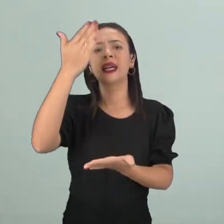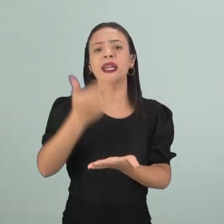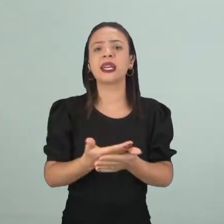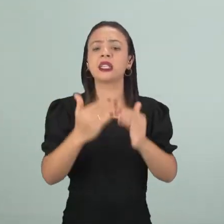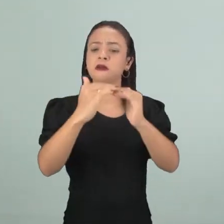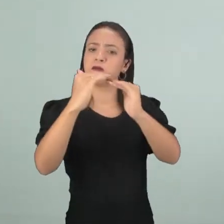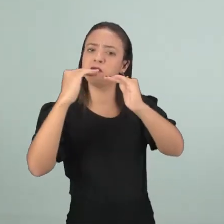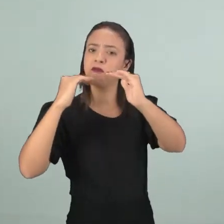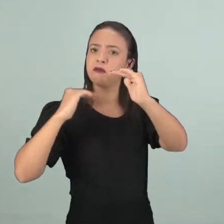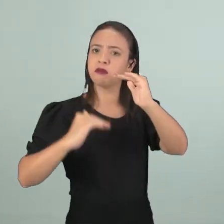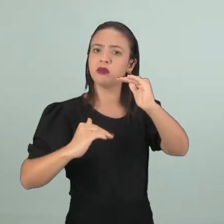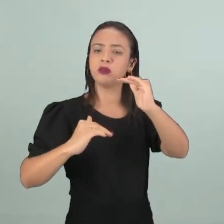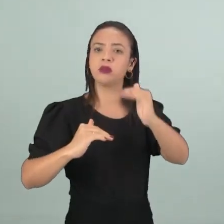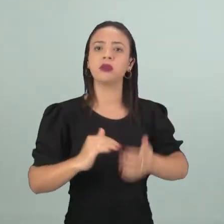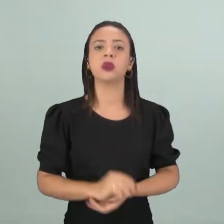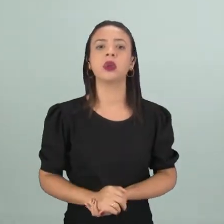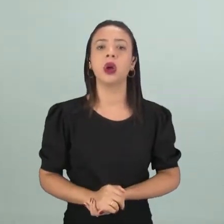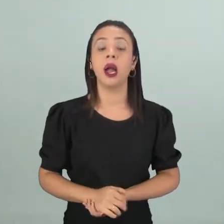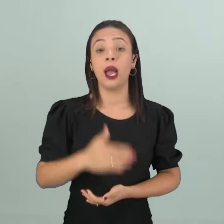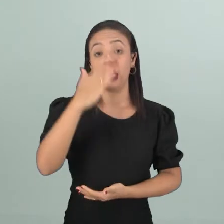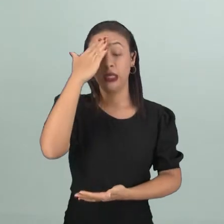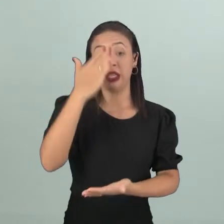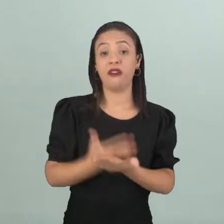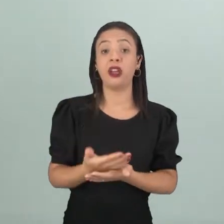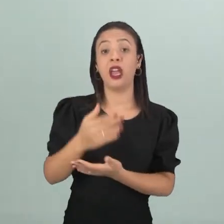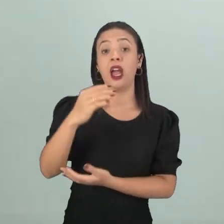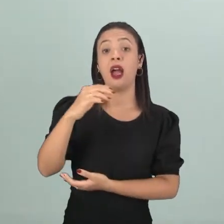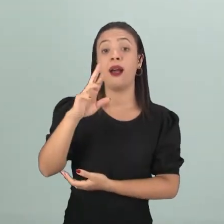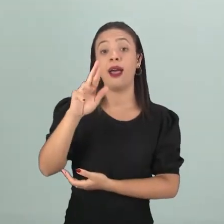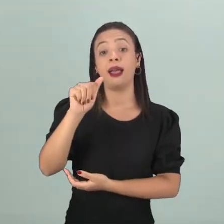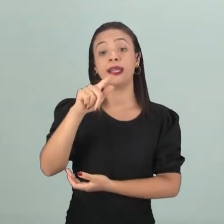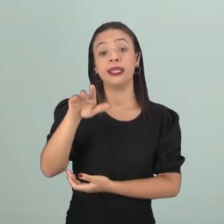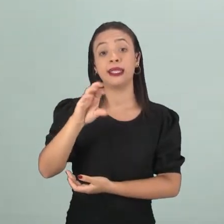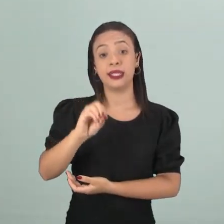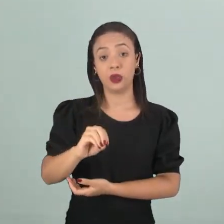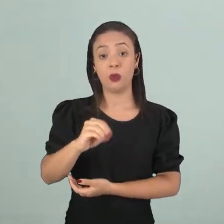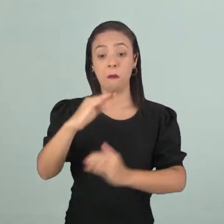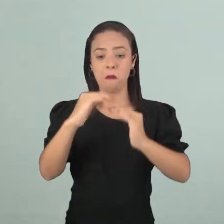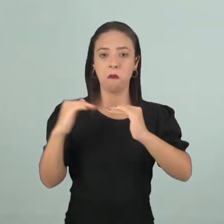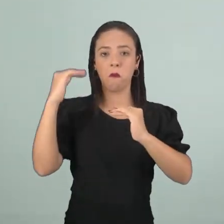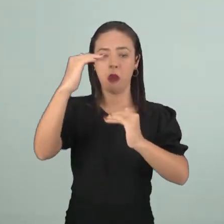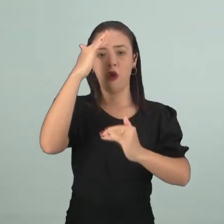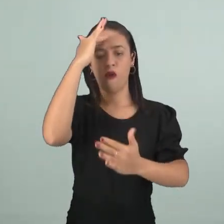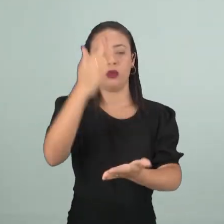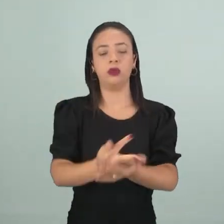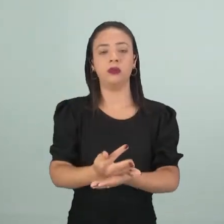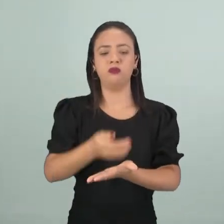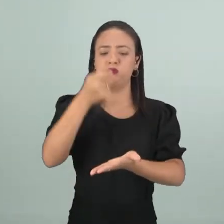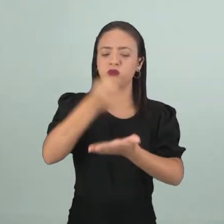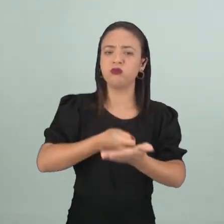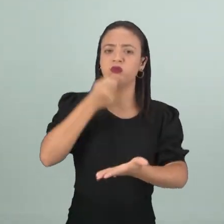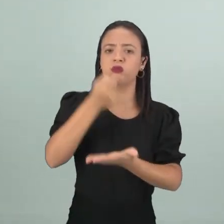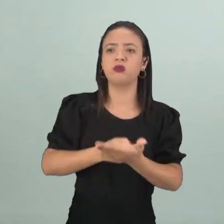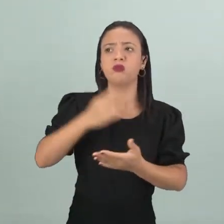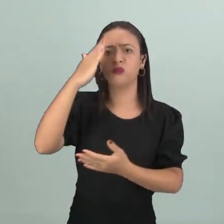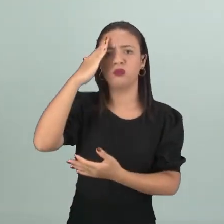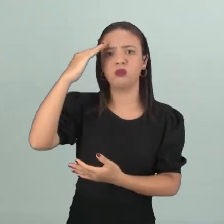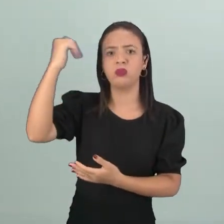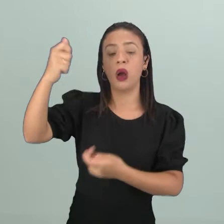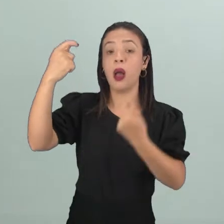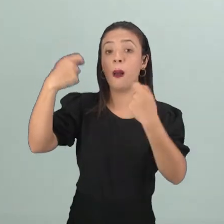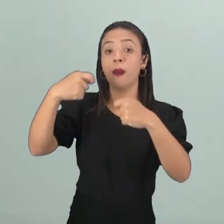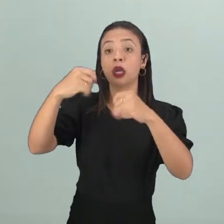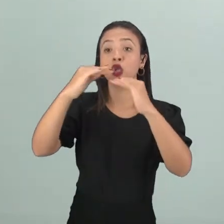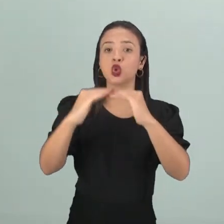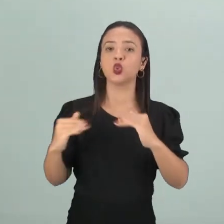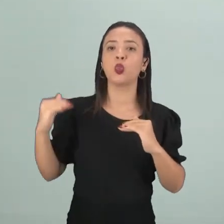fé, então, na verdade, desculpa, a razão em detrimento à fé, e defendiam que cada vez mais a sabedoria deveria ser